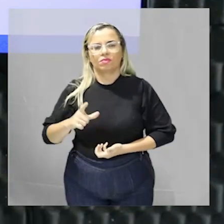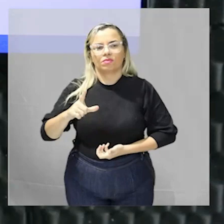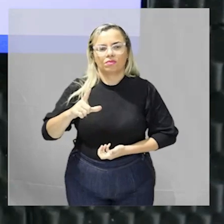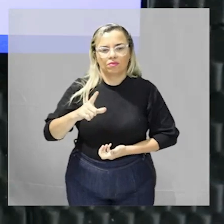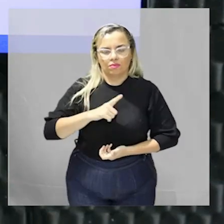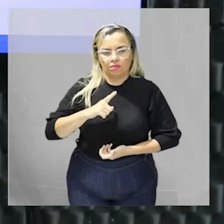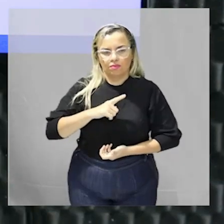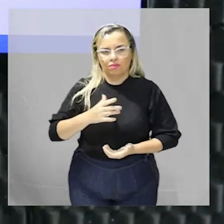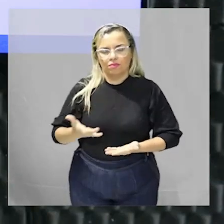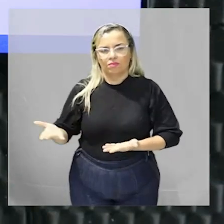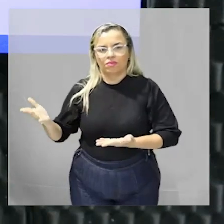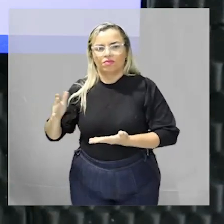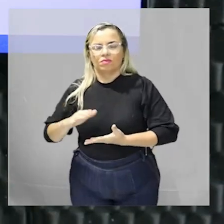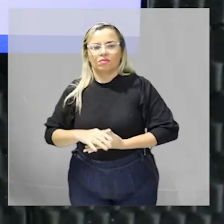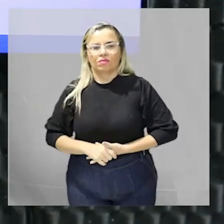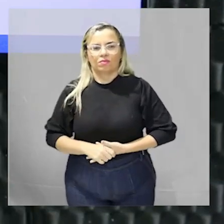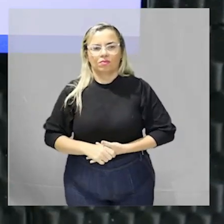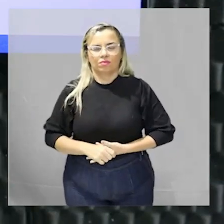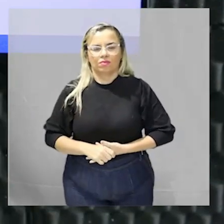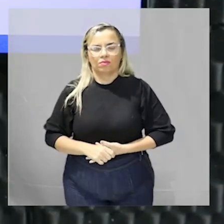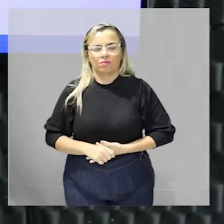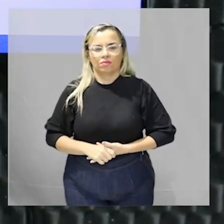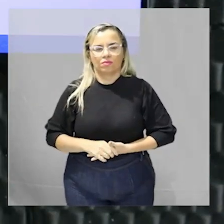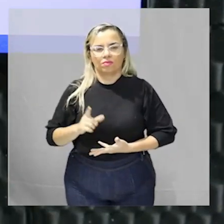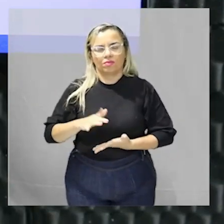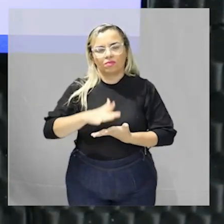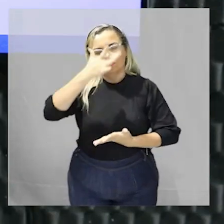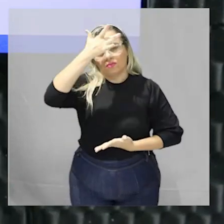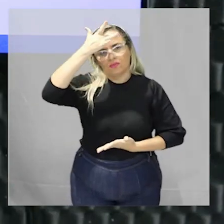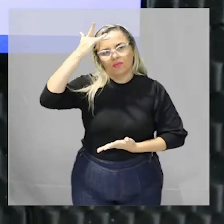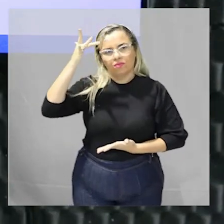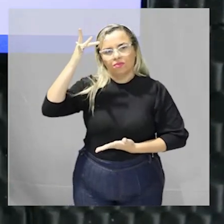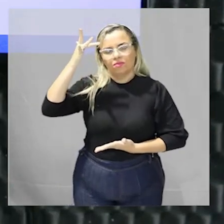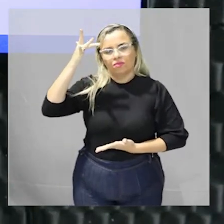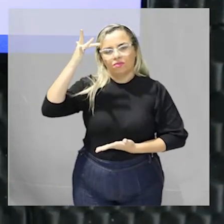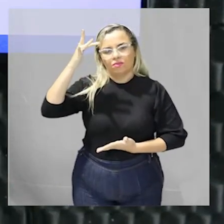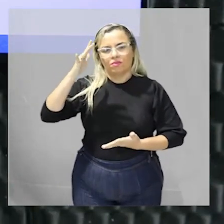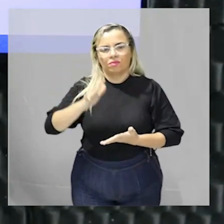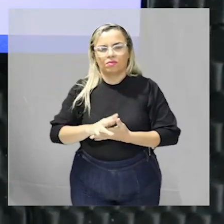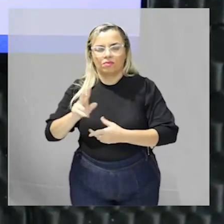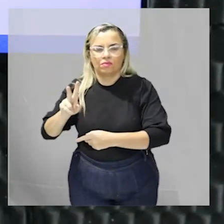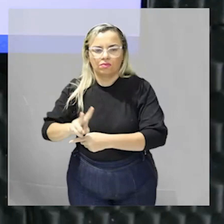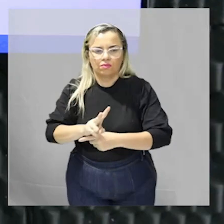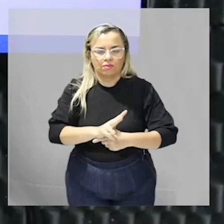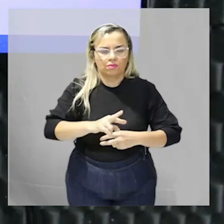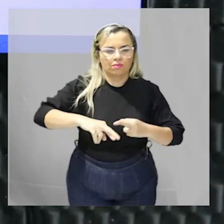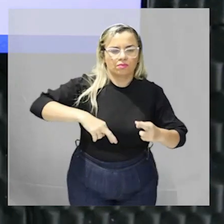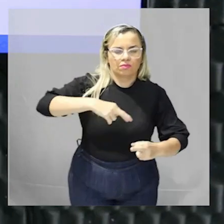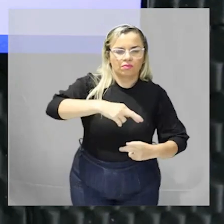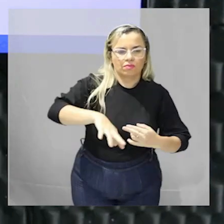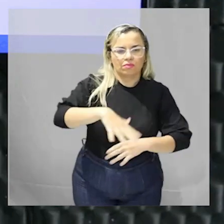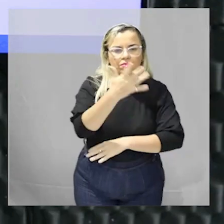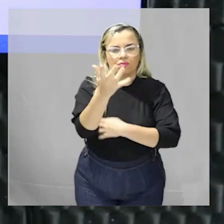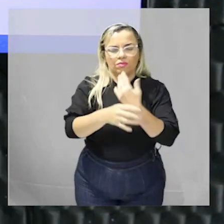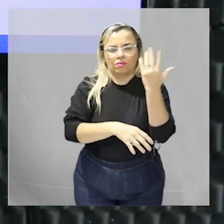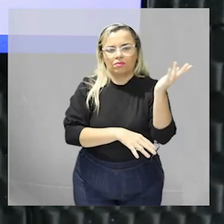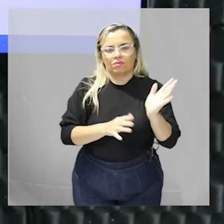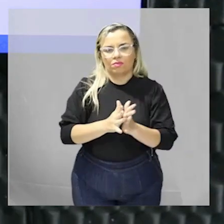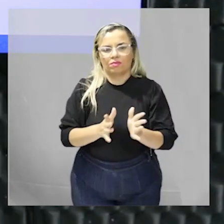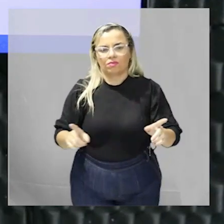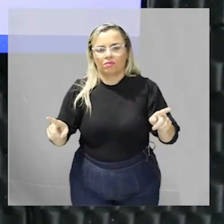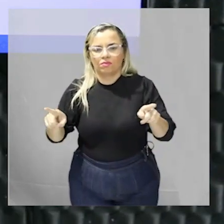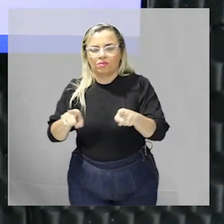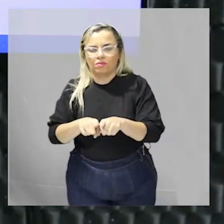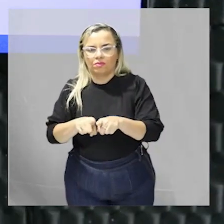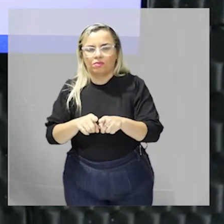ele conclama para que as pessoas cuidem, reciclem, cuidem do meio ambiente, ele vai e